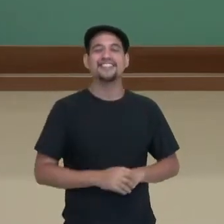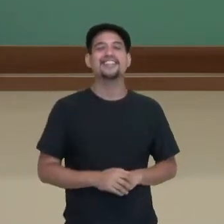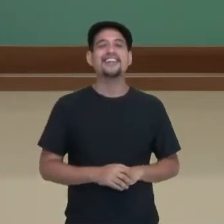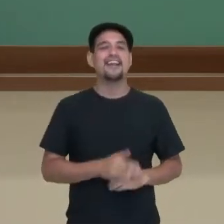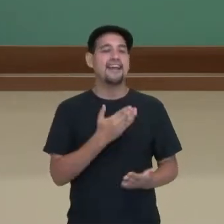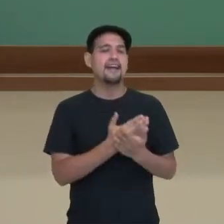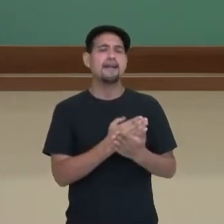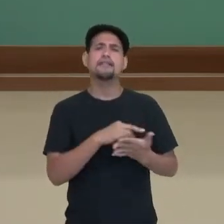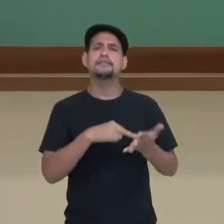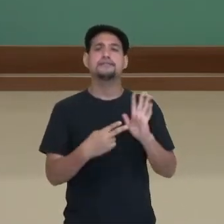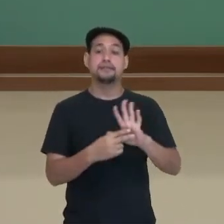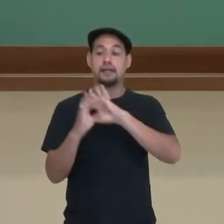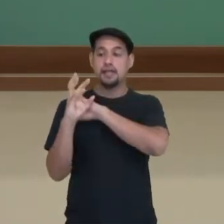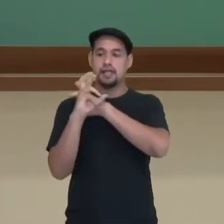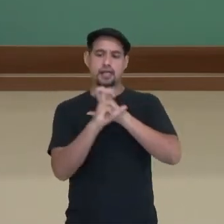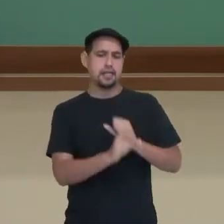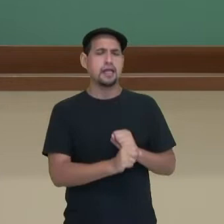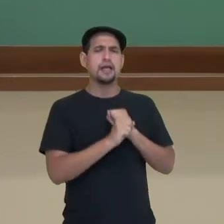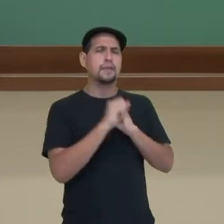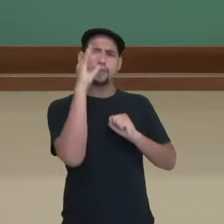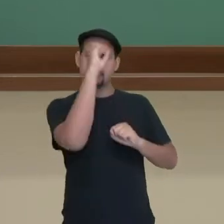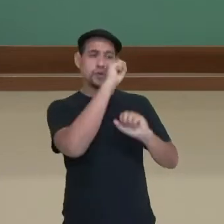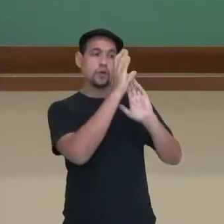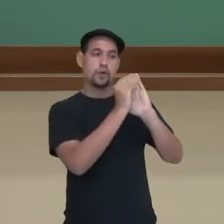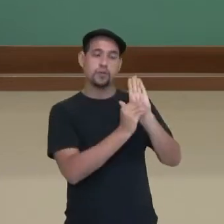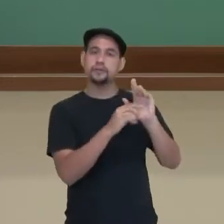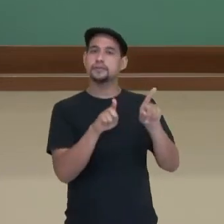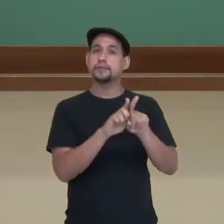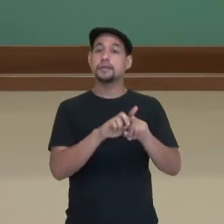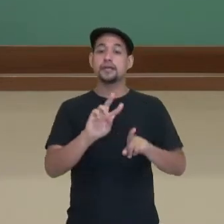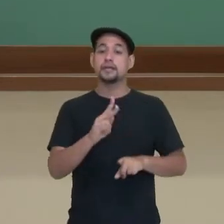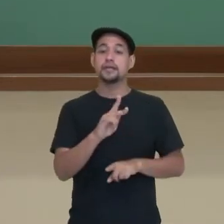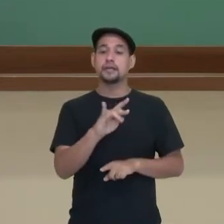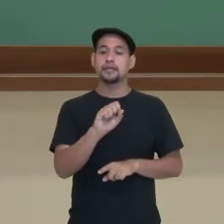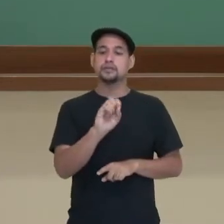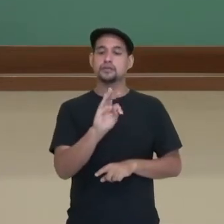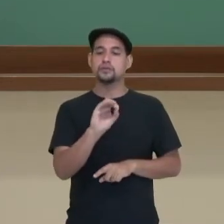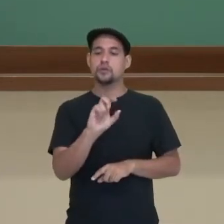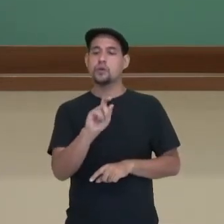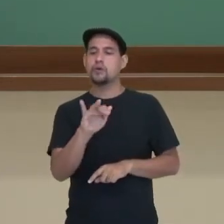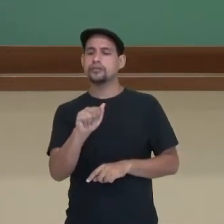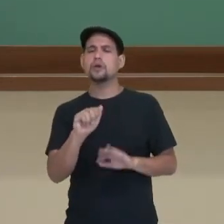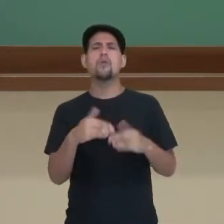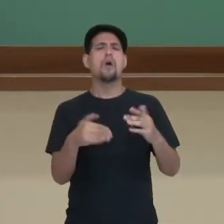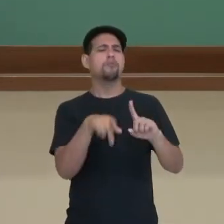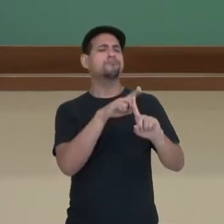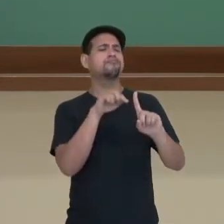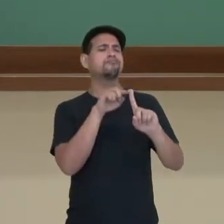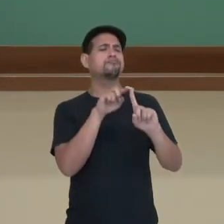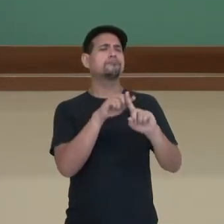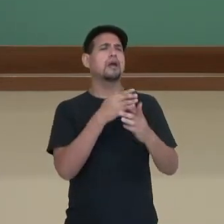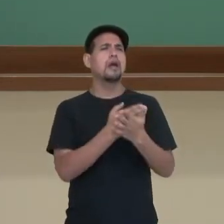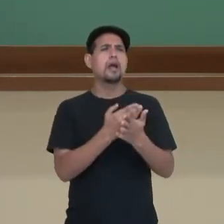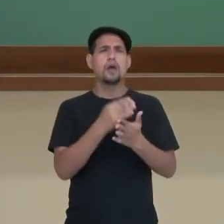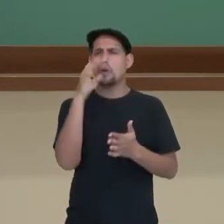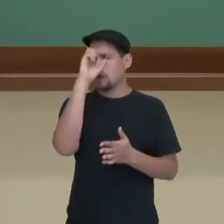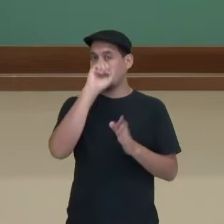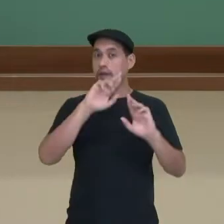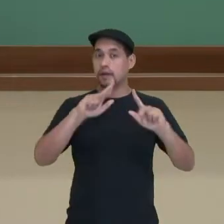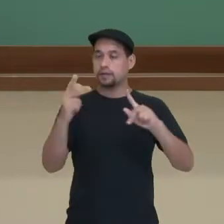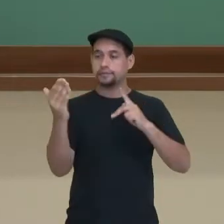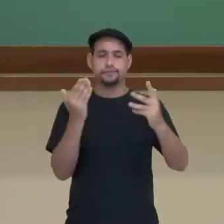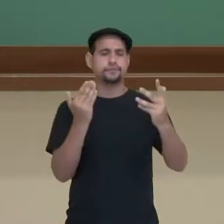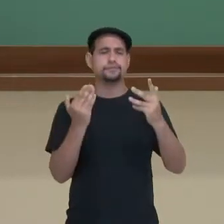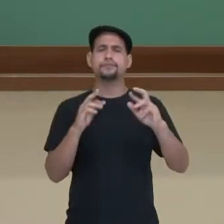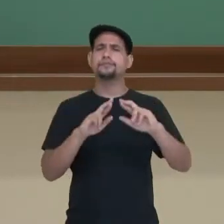Essa aula é uma retomada de conteúdos sobre histologia. Quais são os objetivos da aula? Compreender e diferenciar